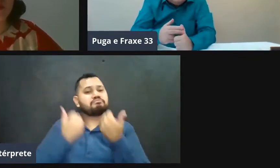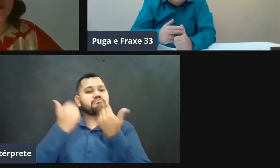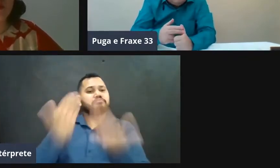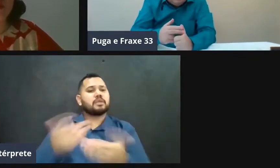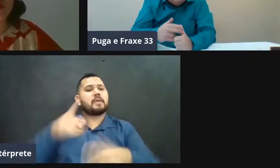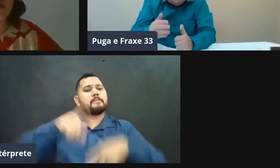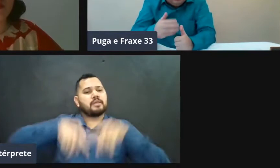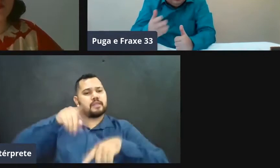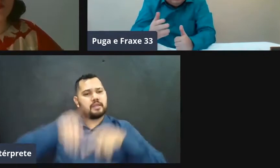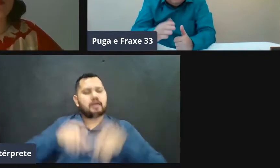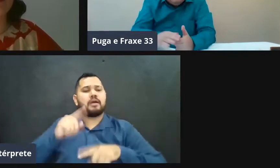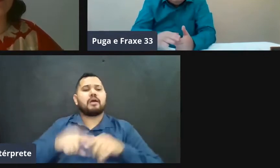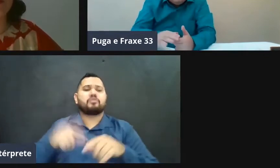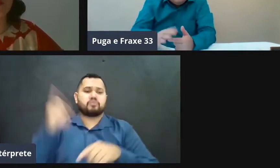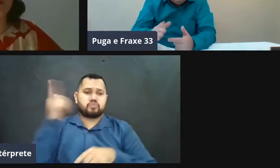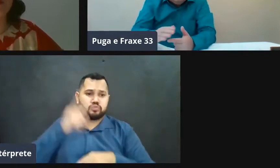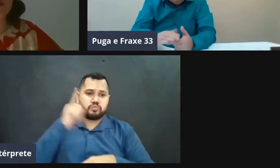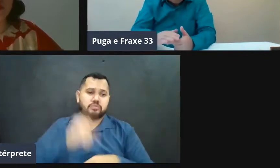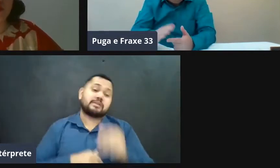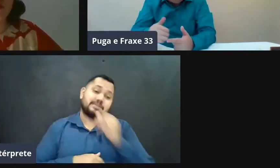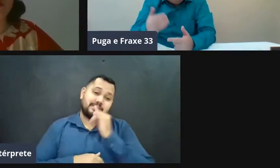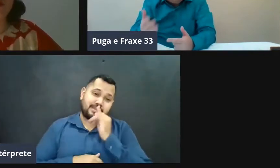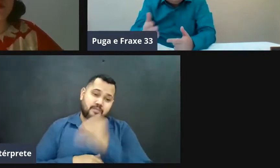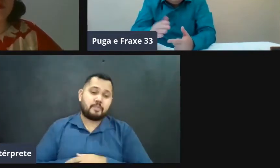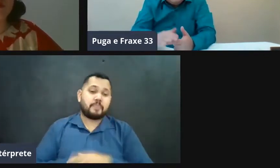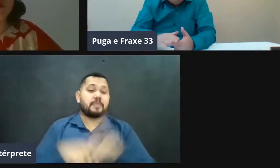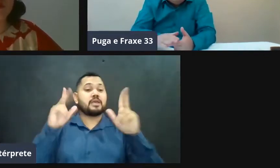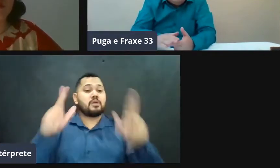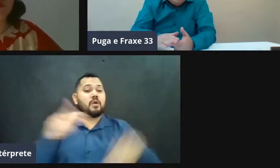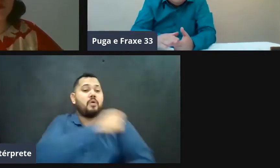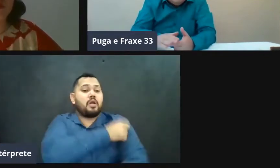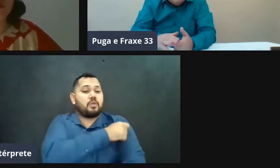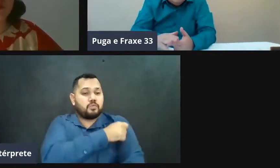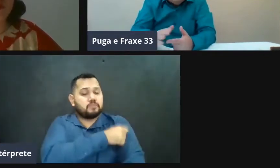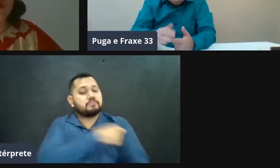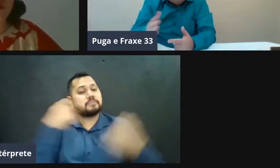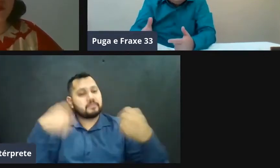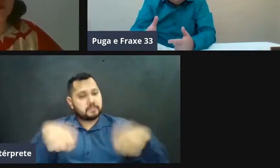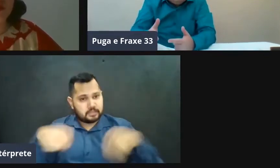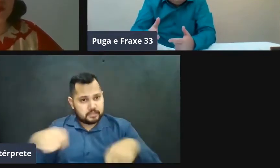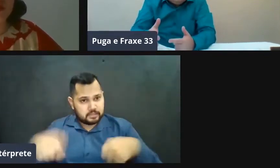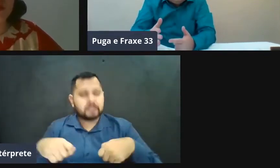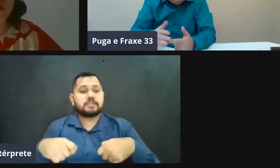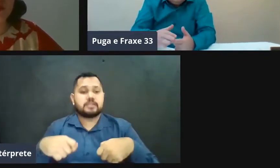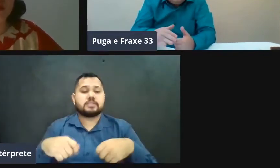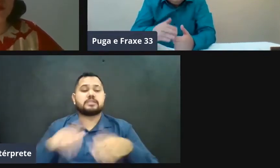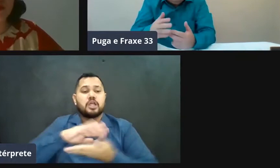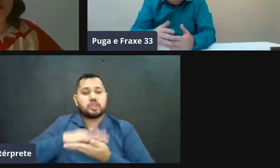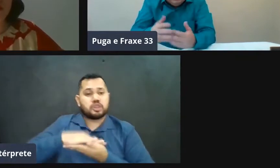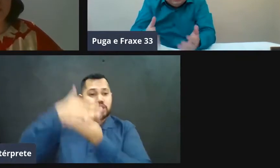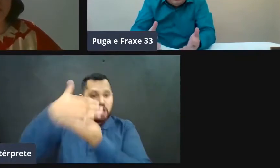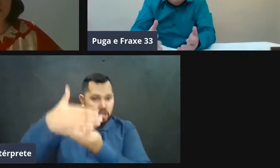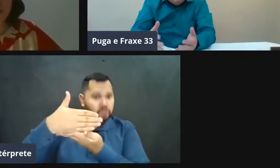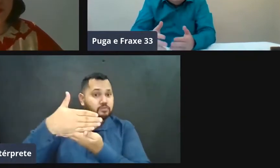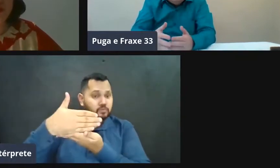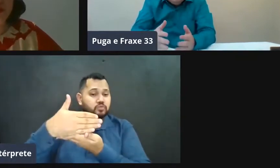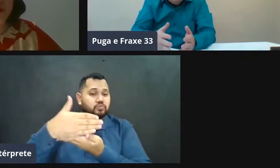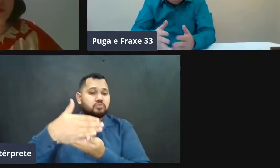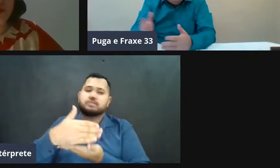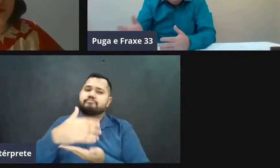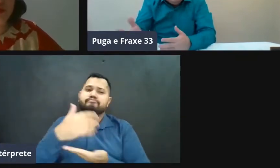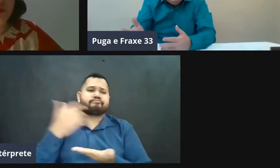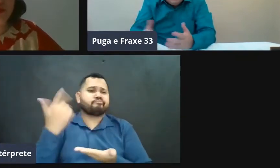a esses equipamentos, estou dando exemplo. Assim como alunos que precisavam também acesso a notebooks, que precisavam